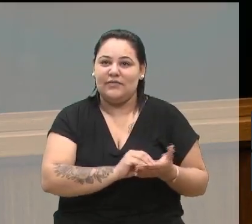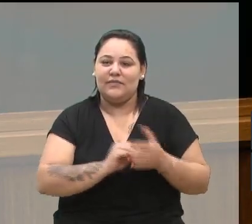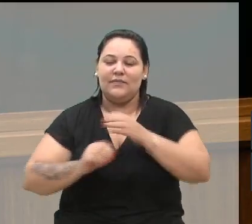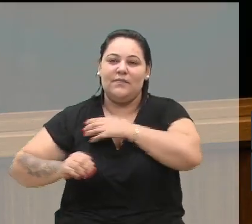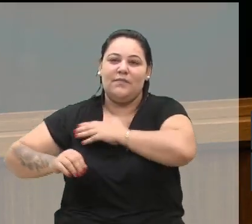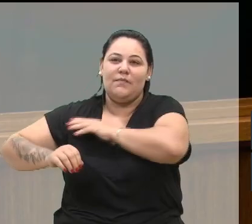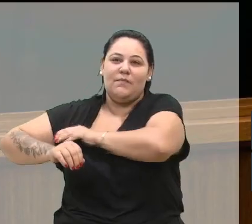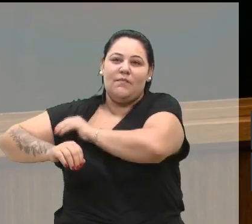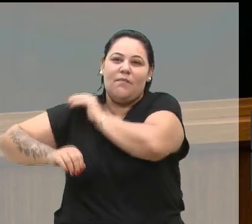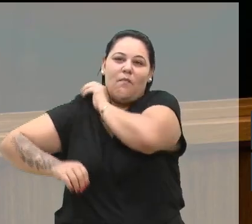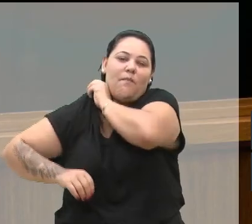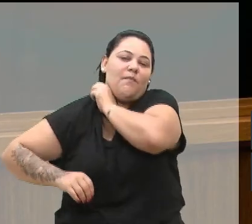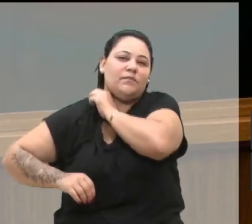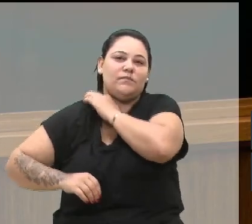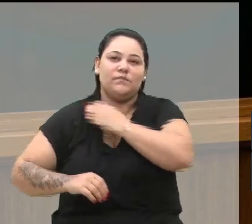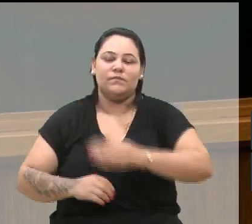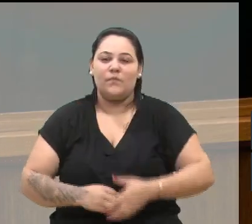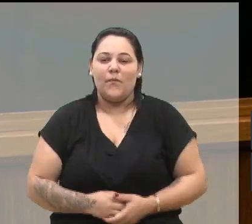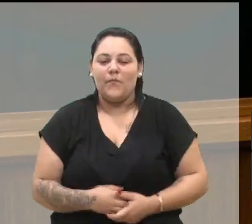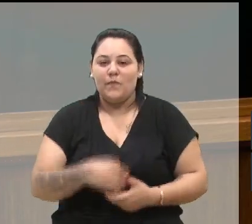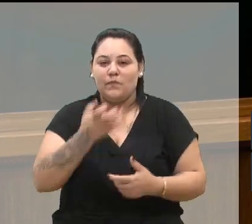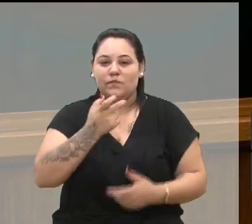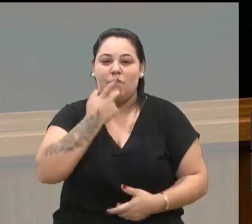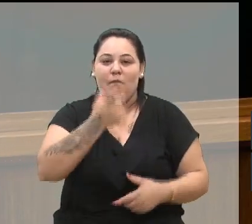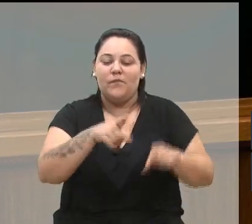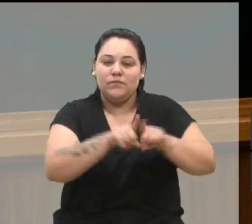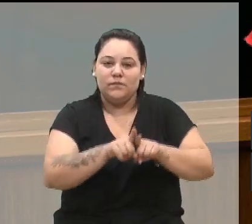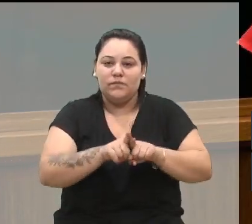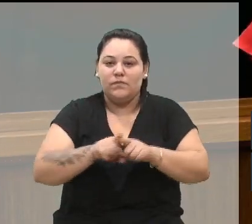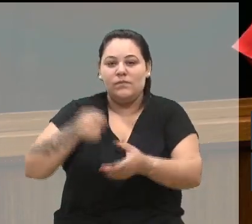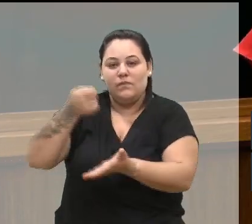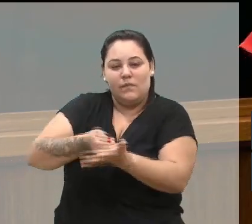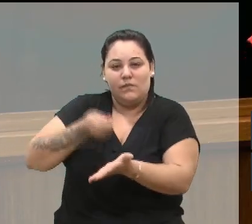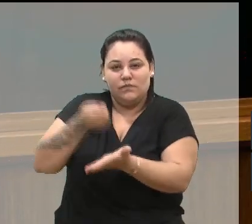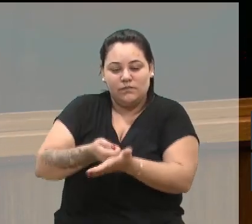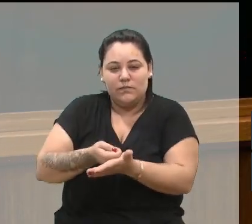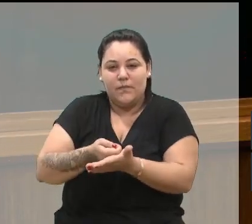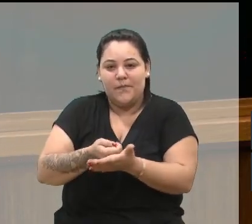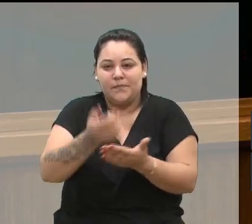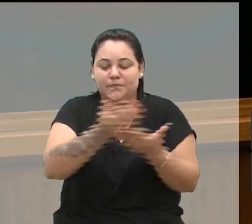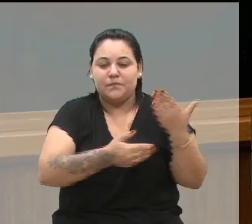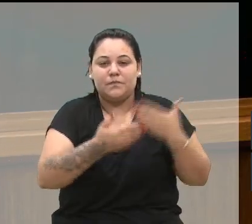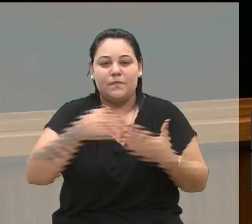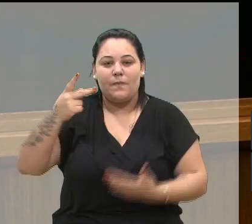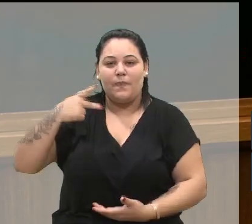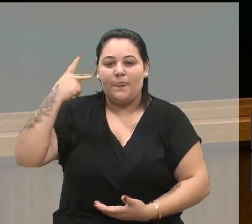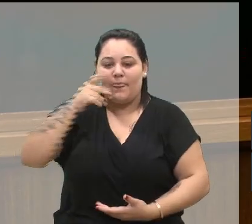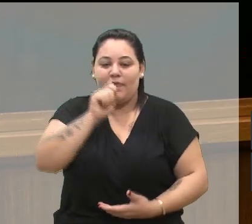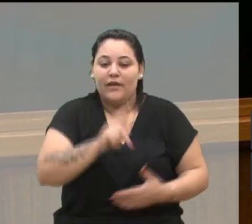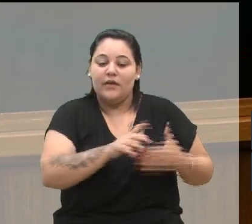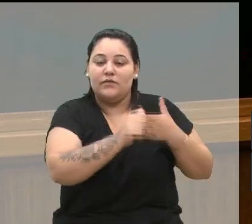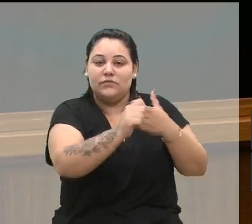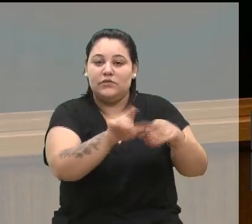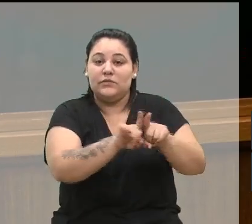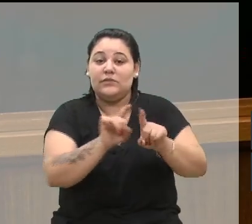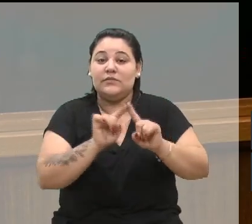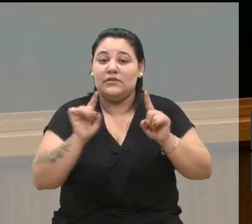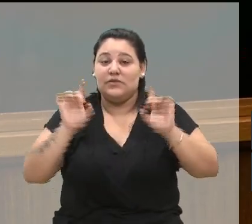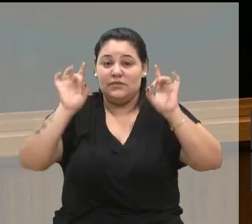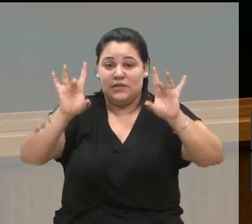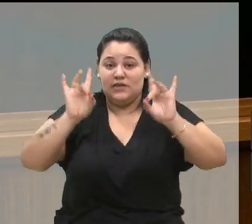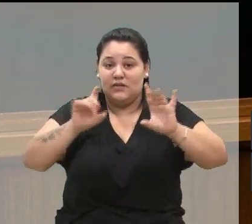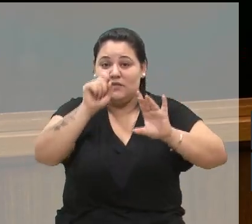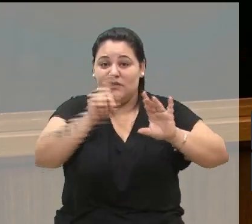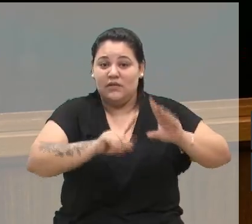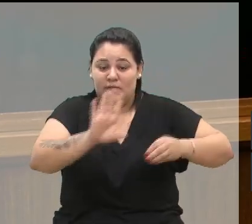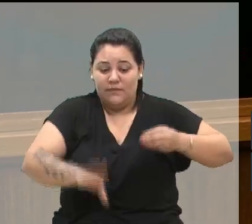quero dizer aqui, também falando da luta, né? Para todos os vereadores, para quem nos acompanha, mas em especial para aqueles que